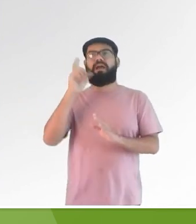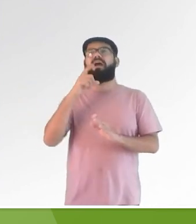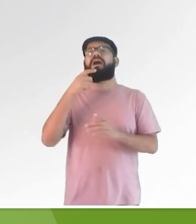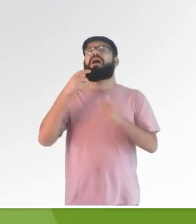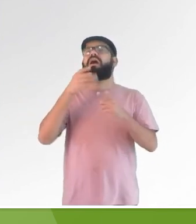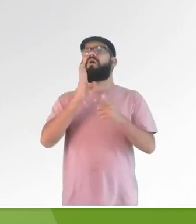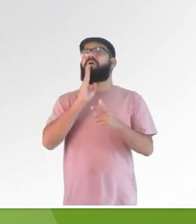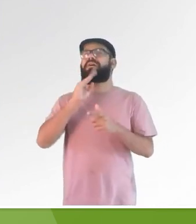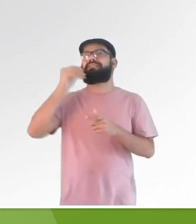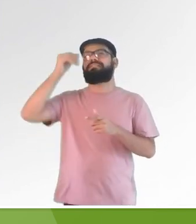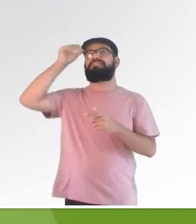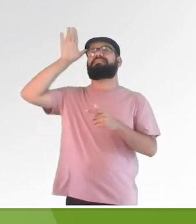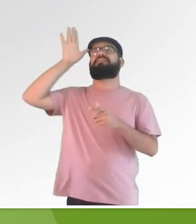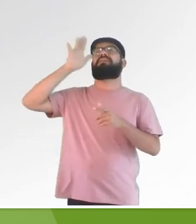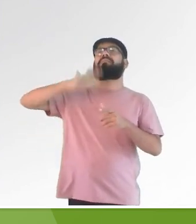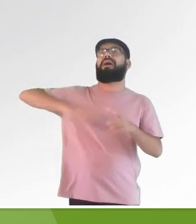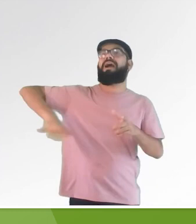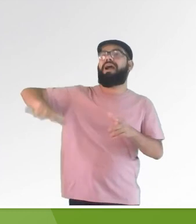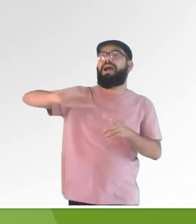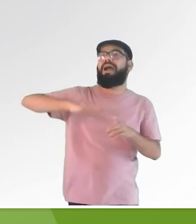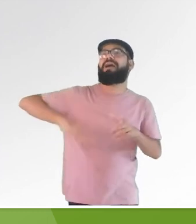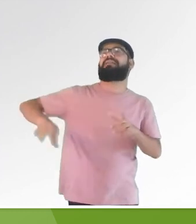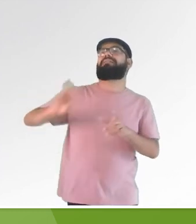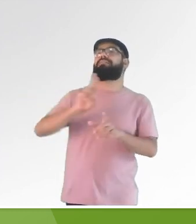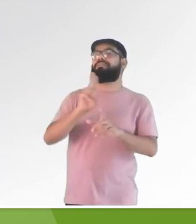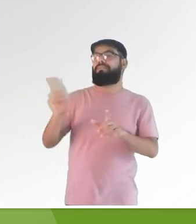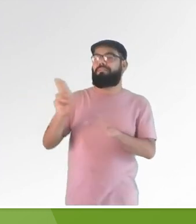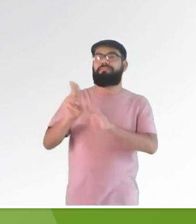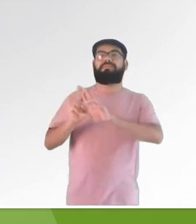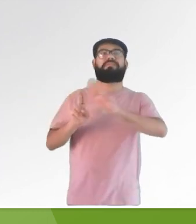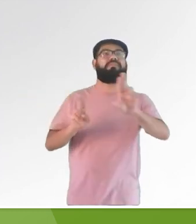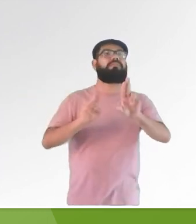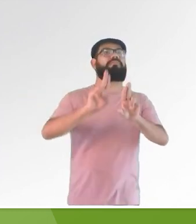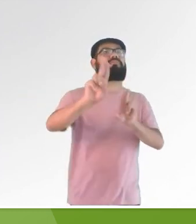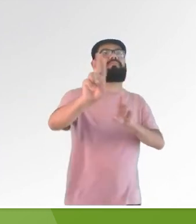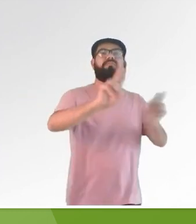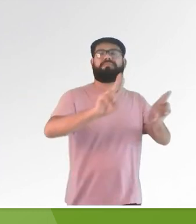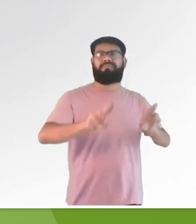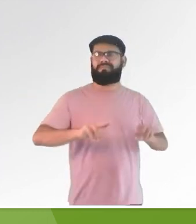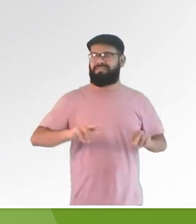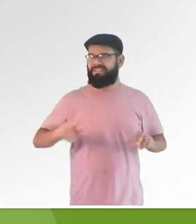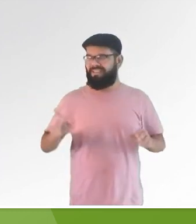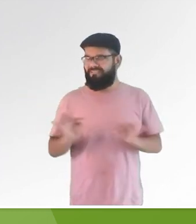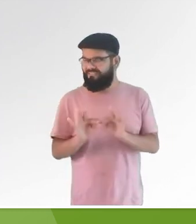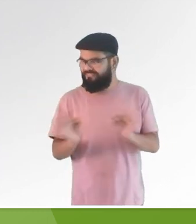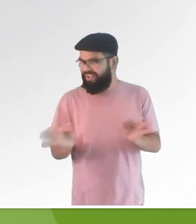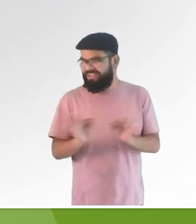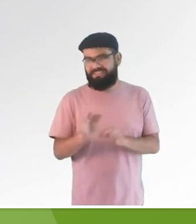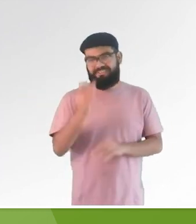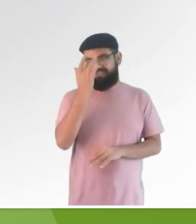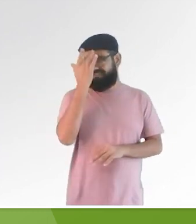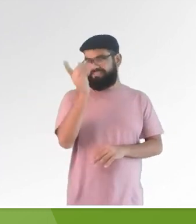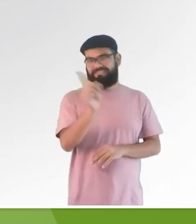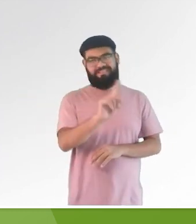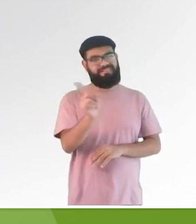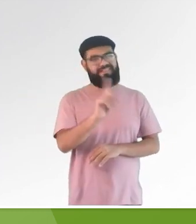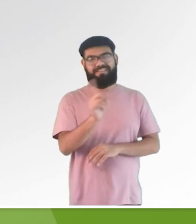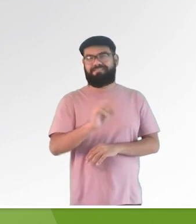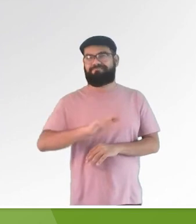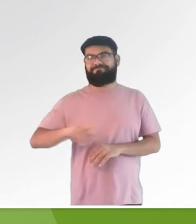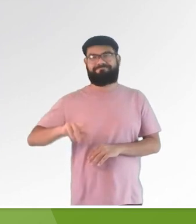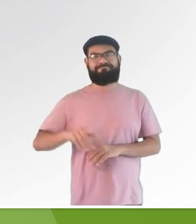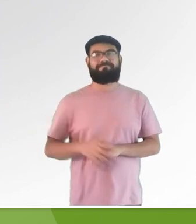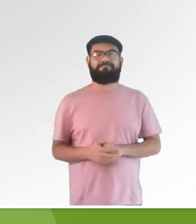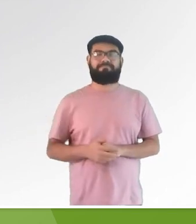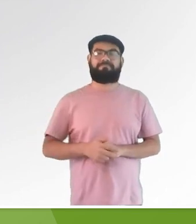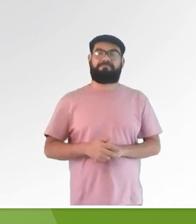chamar ali, né, de um determinado ecossistema. Mas não é tão simples de acontecer, certo? E trazendo, olha só,